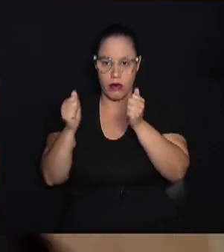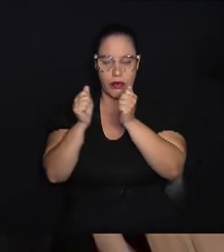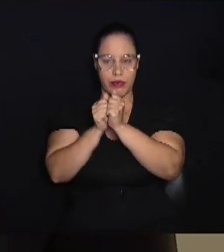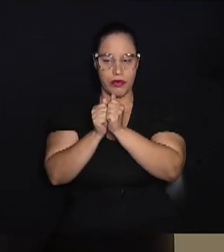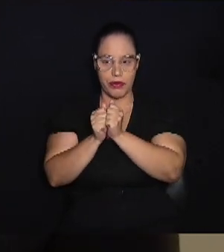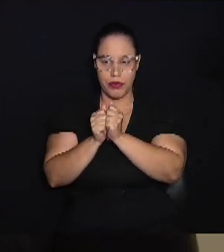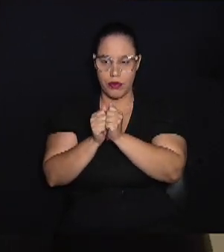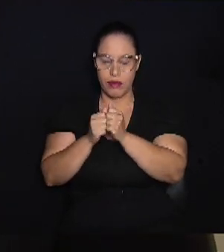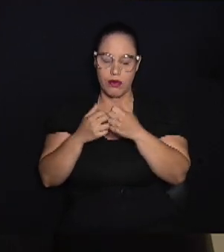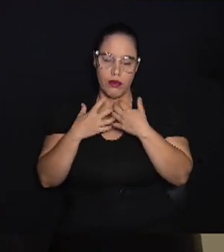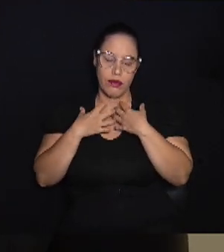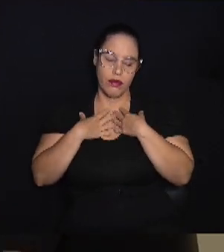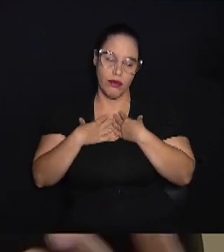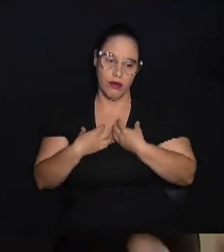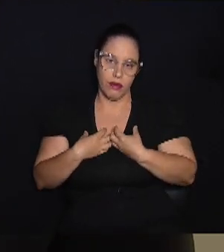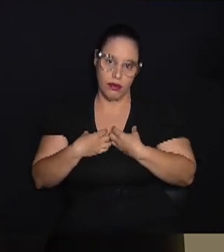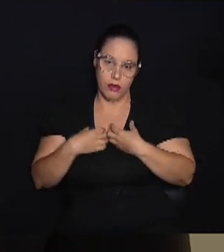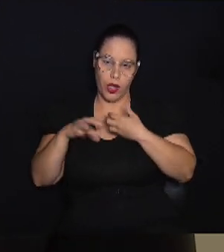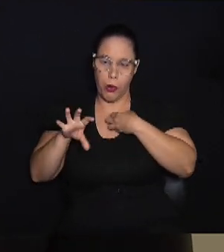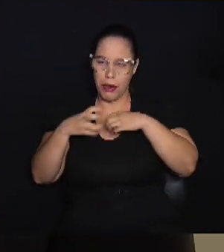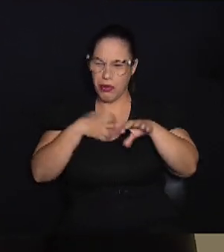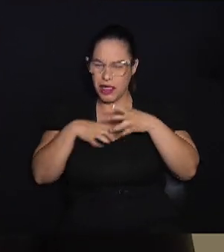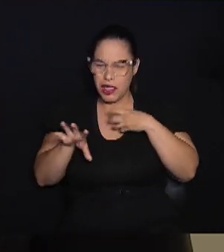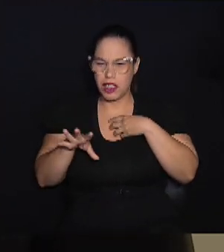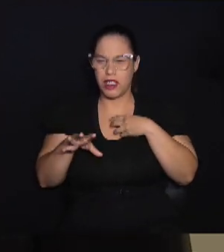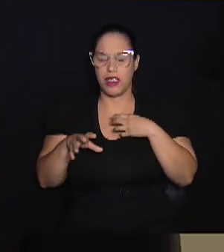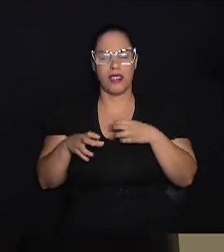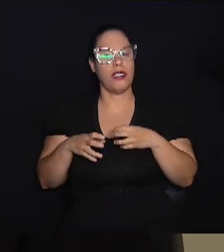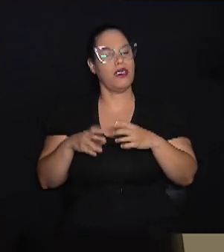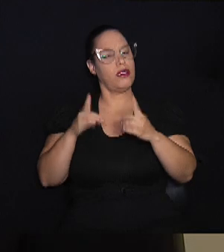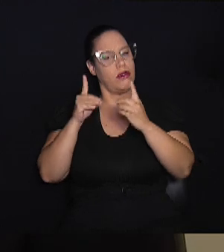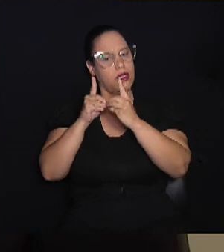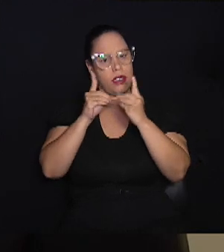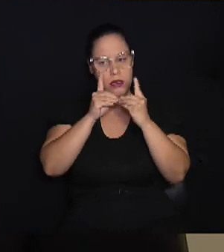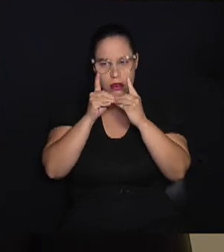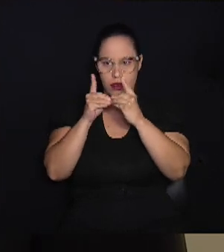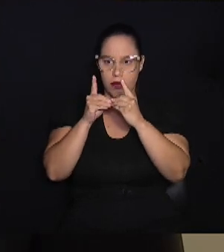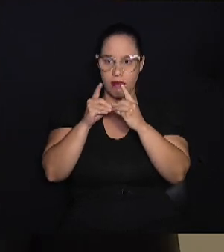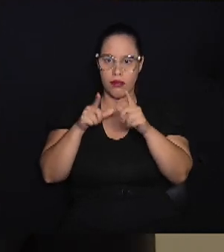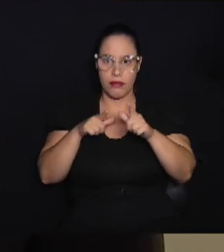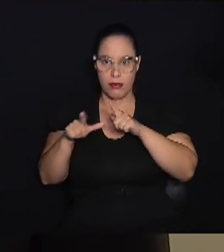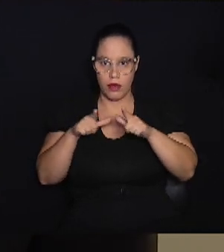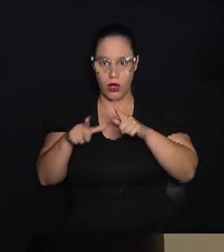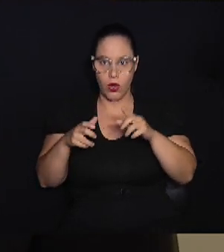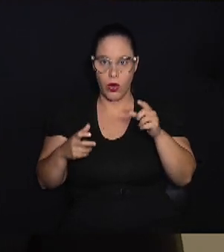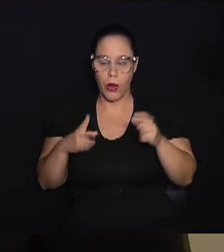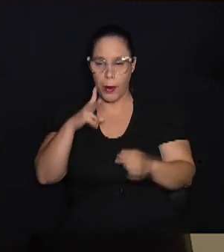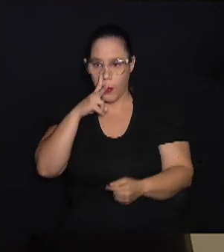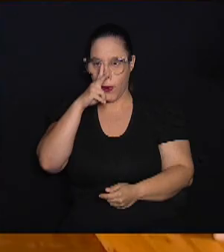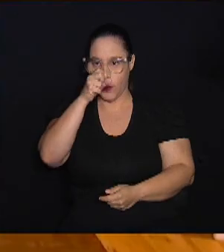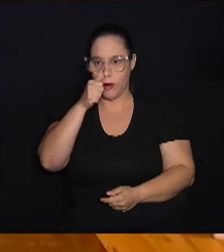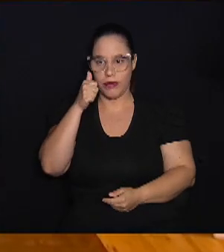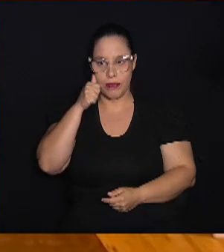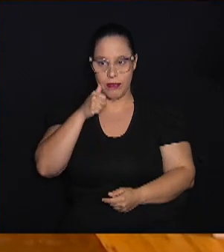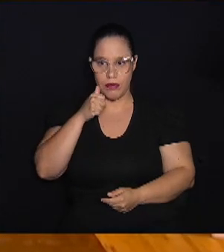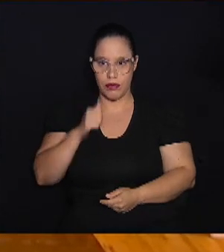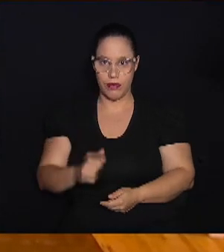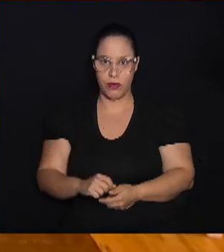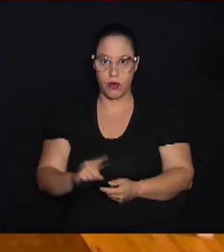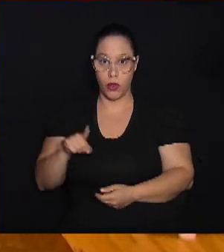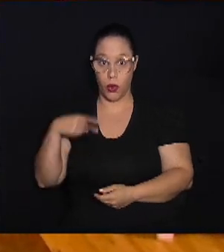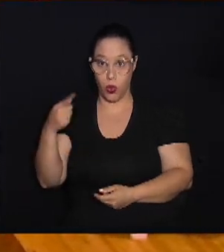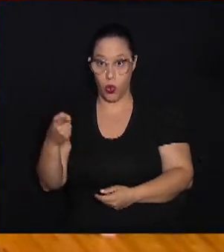entram, sentem acolhida. Além de a gente ter todos esses atendimentos, a gente trabalha muito a questão do fortalecimento de cada uma delas. Um